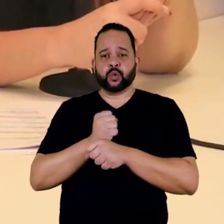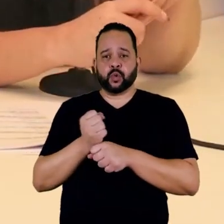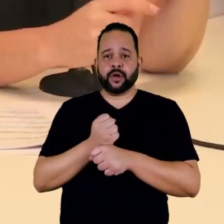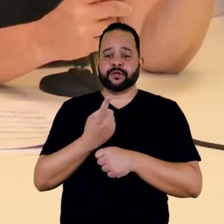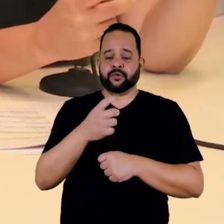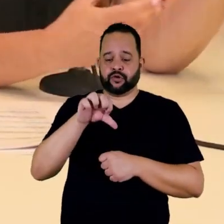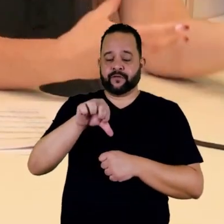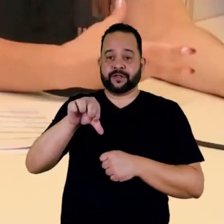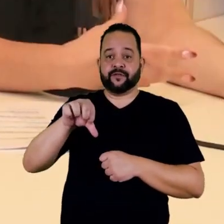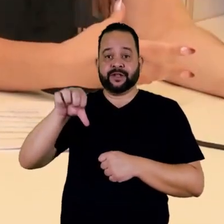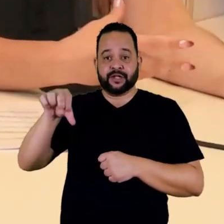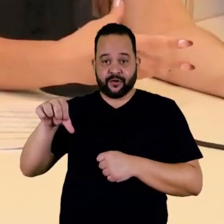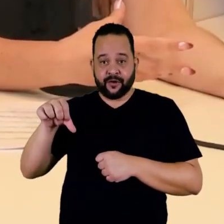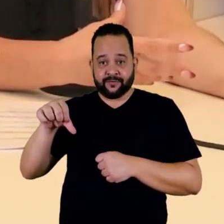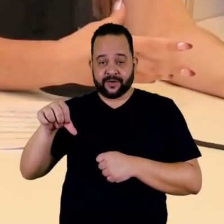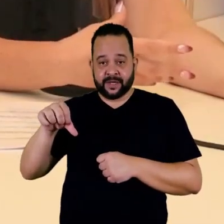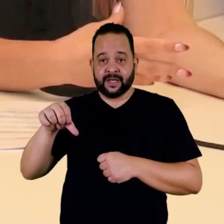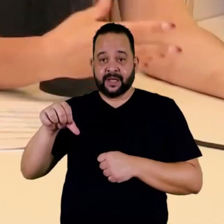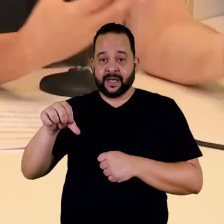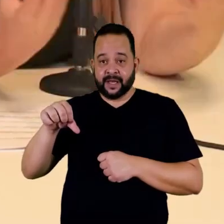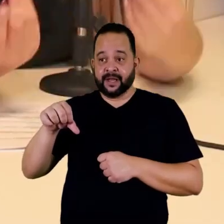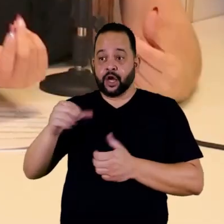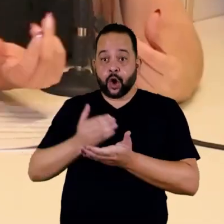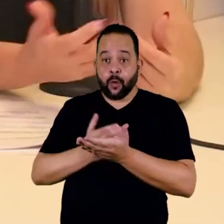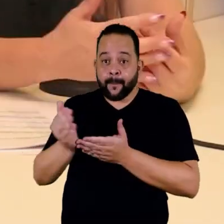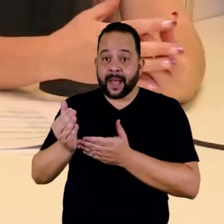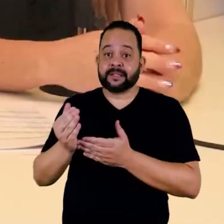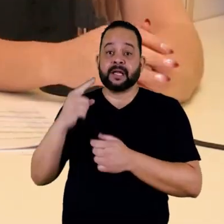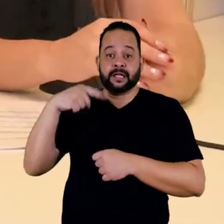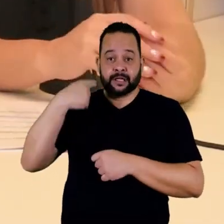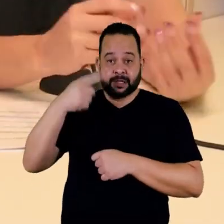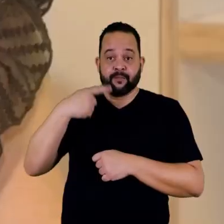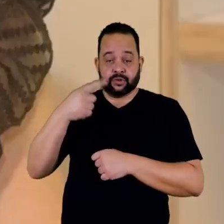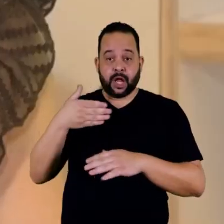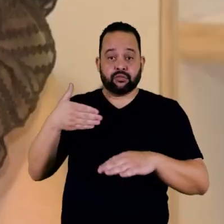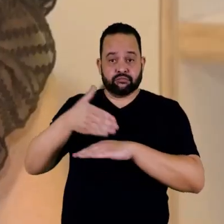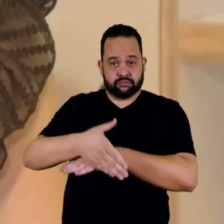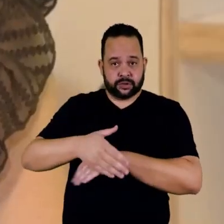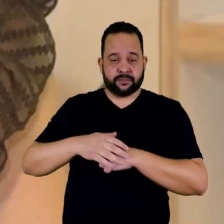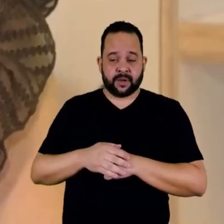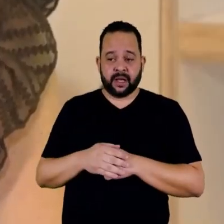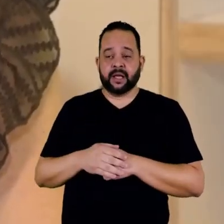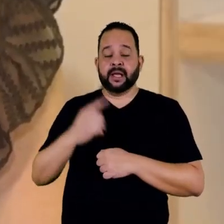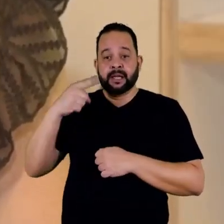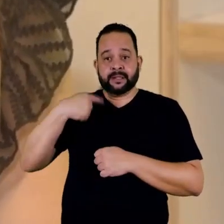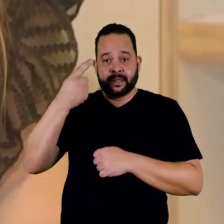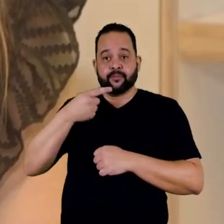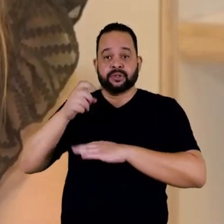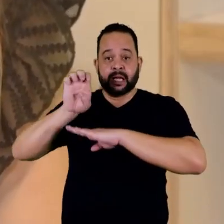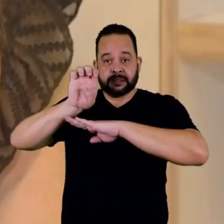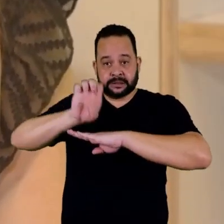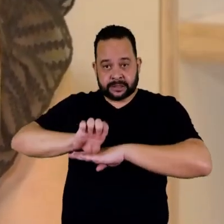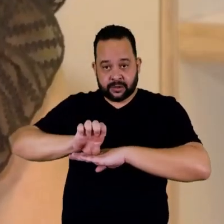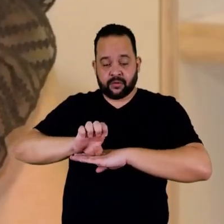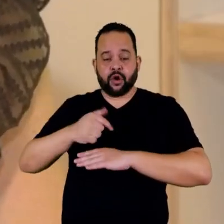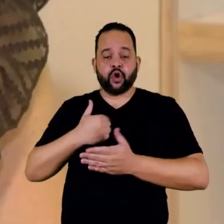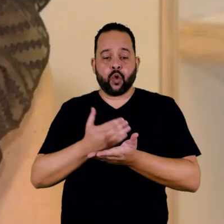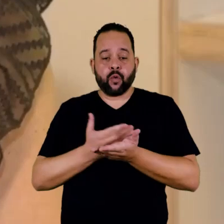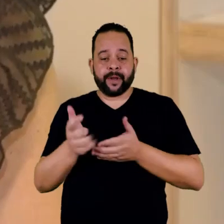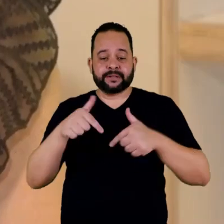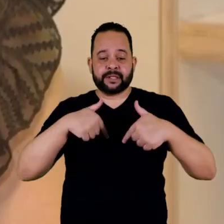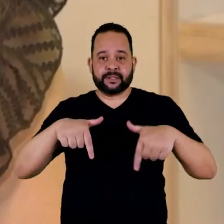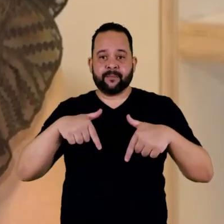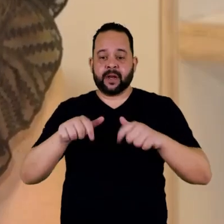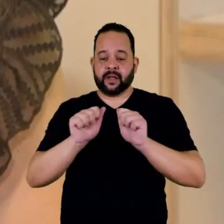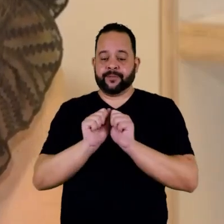99 ele é eleito em 98 na eleição de 98 em 99 ele vira deputado estadual e eu começo a trabalhar na Assembleia